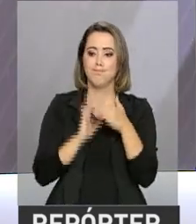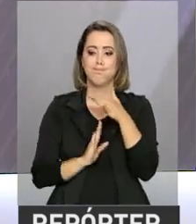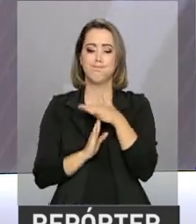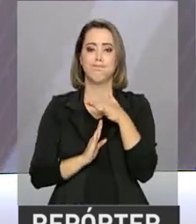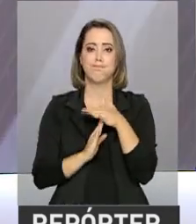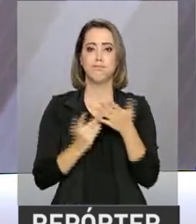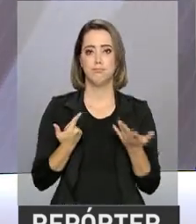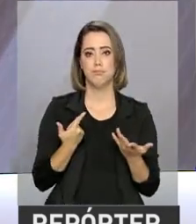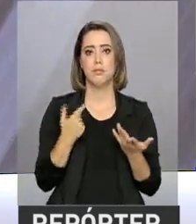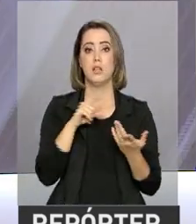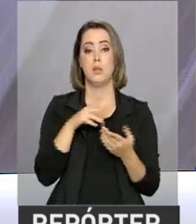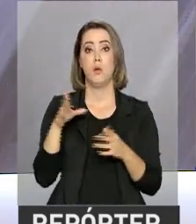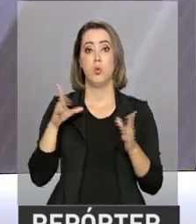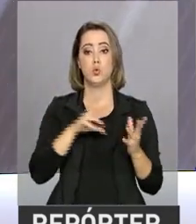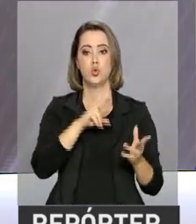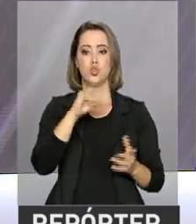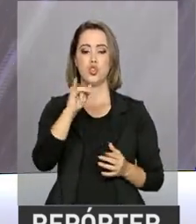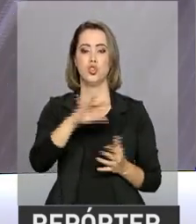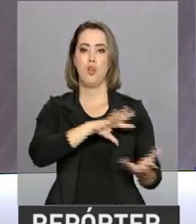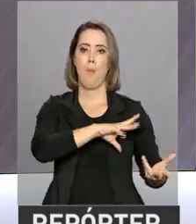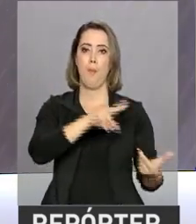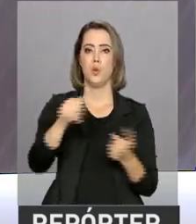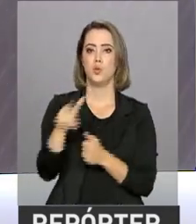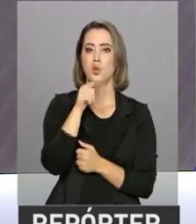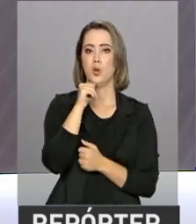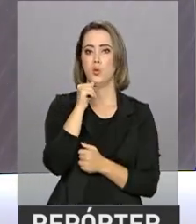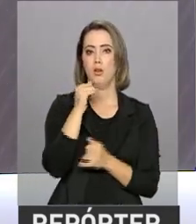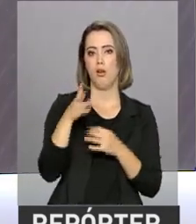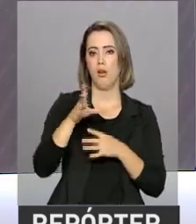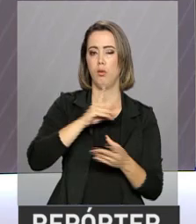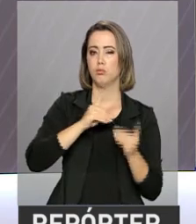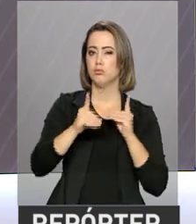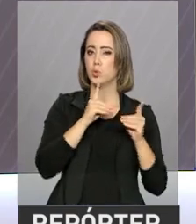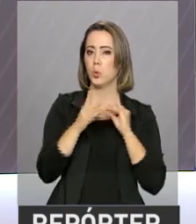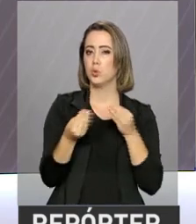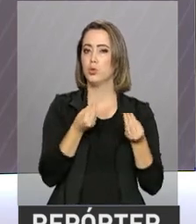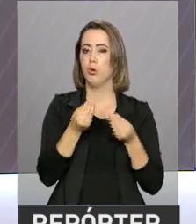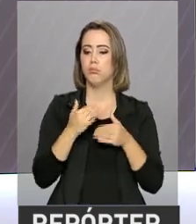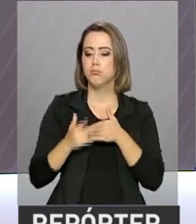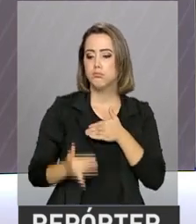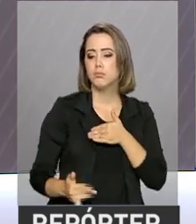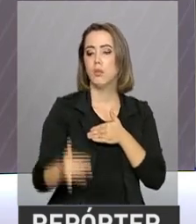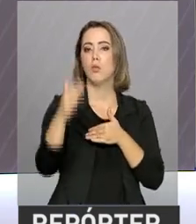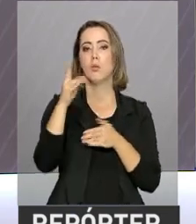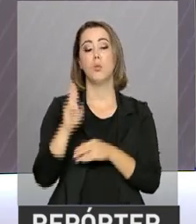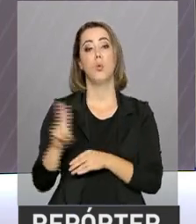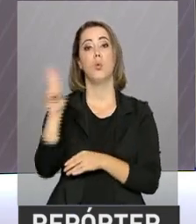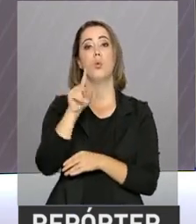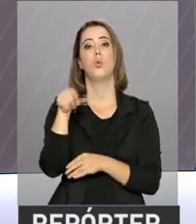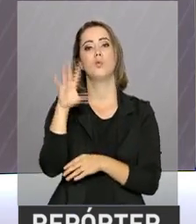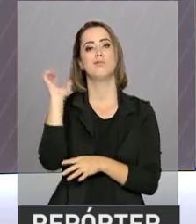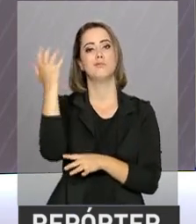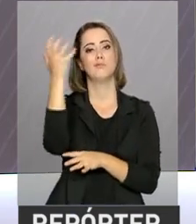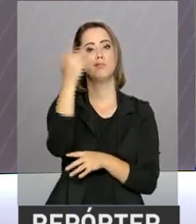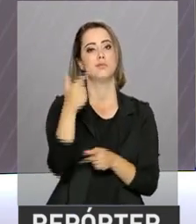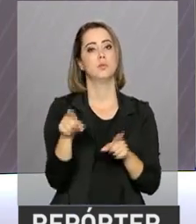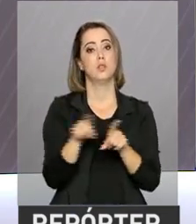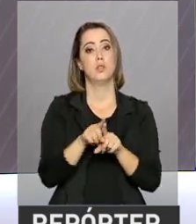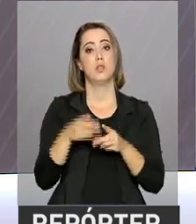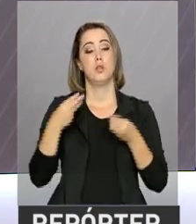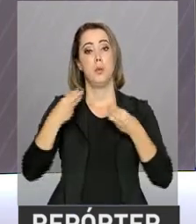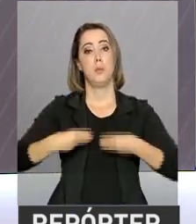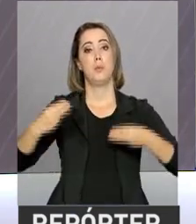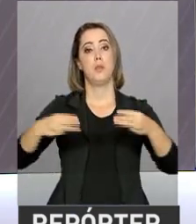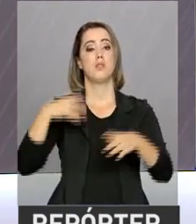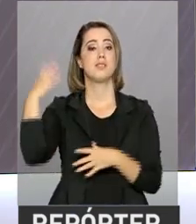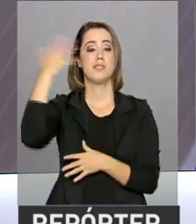água discutir desafios ea fã que garanta o uso sustentável desse recurso natural o ministério do meio ambiente promoveu um